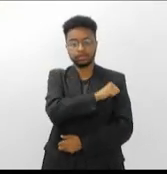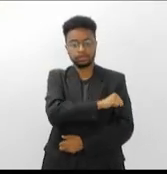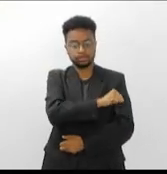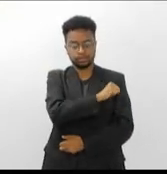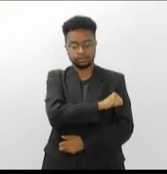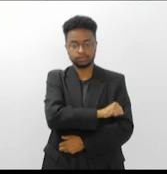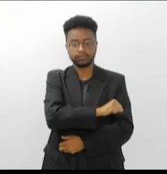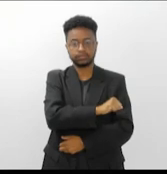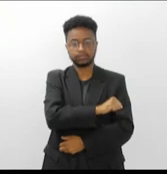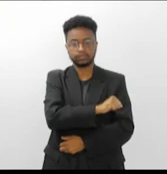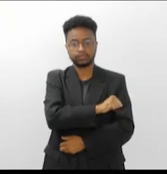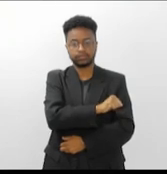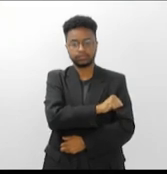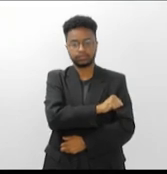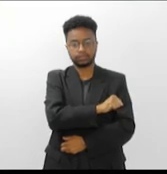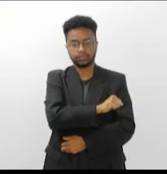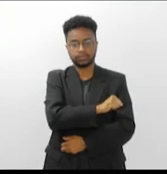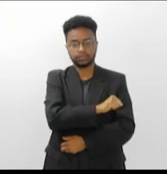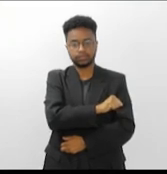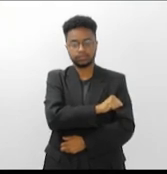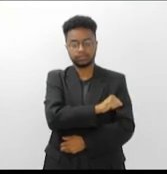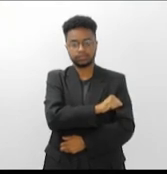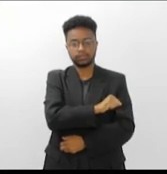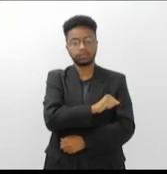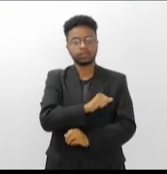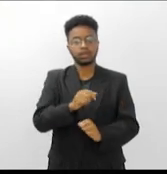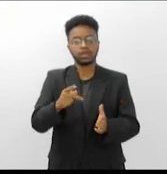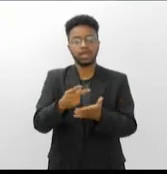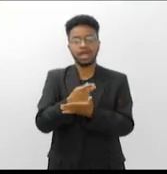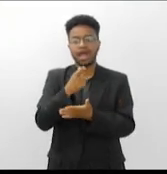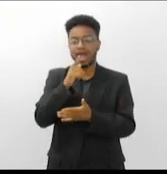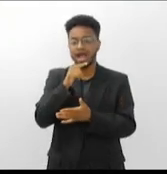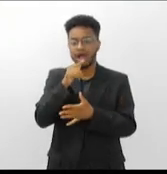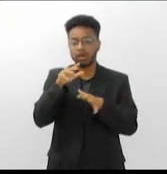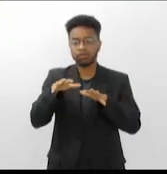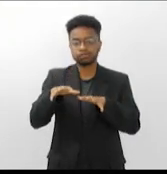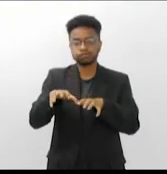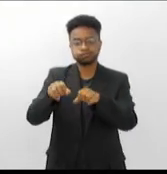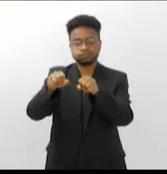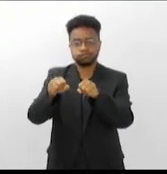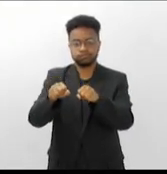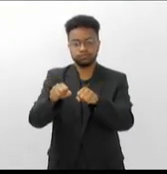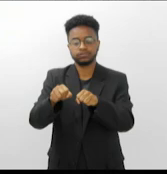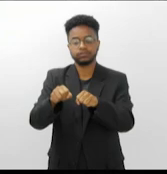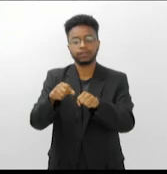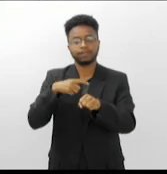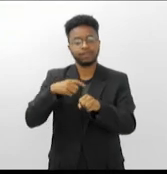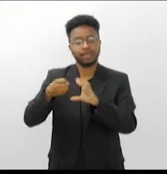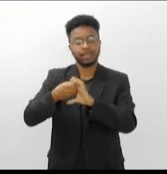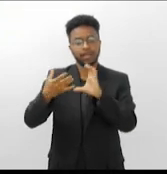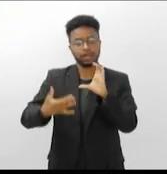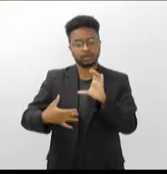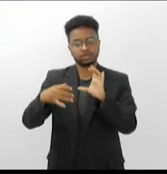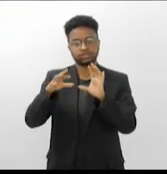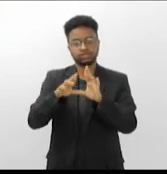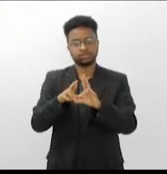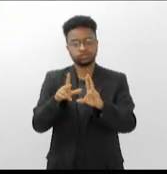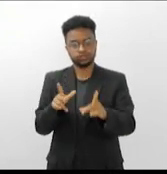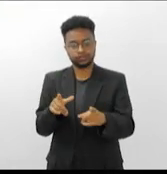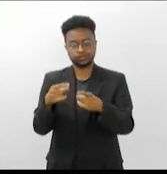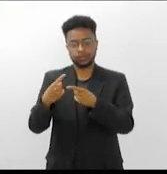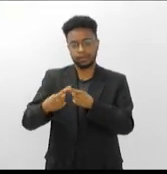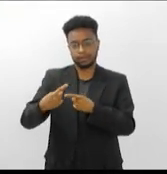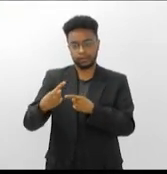Janeiro, o fenômeno do abastecimento de água tem especial peculiaridade,